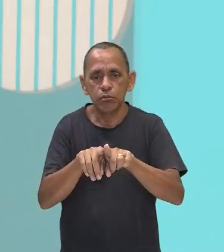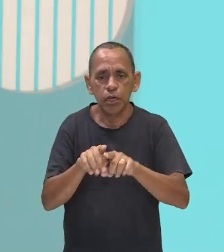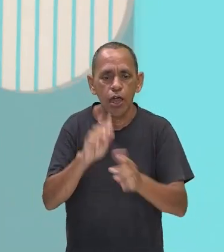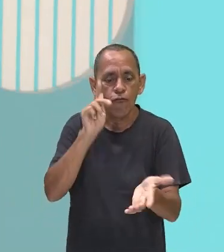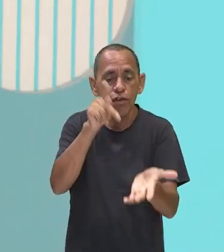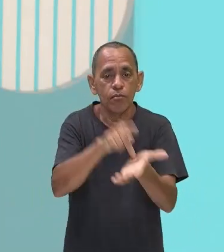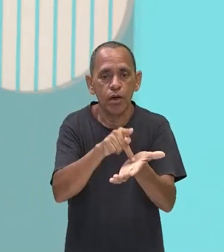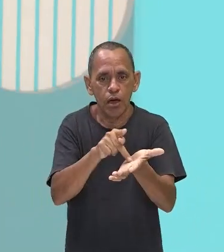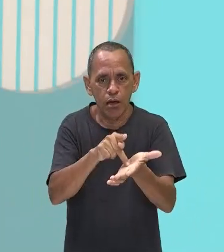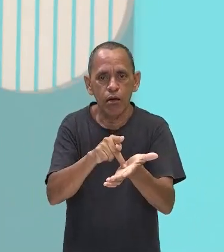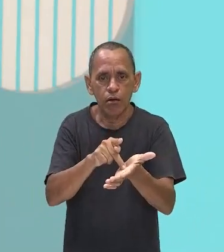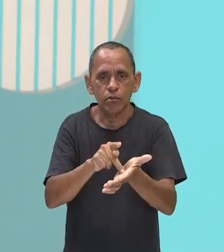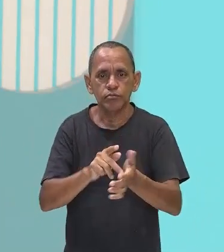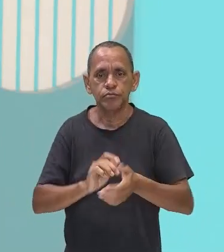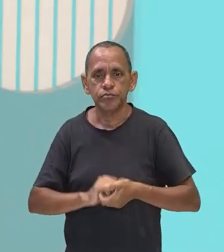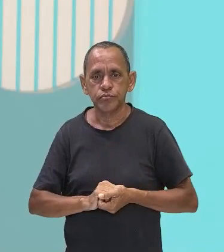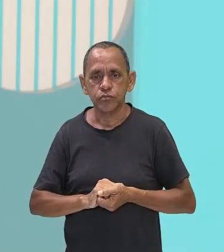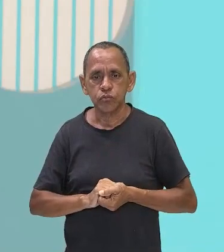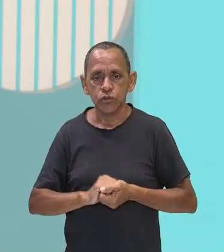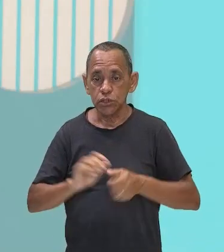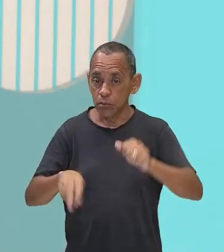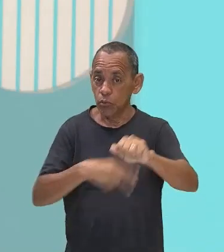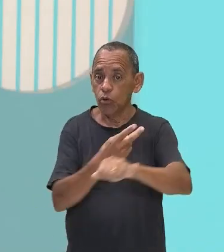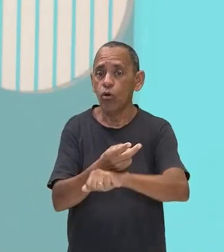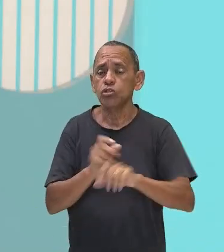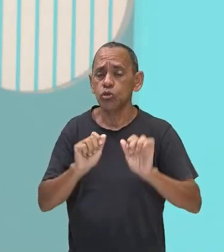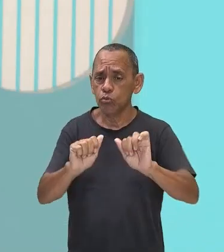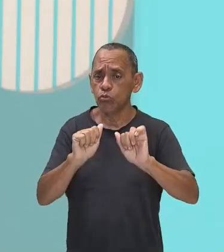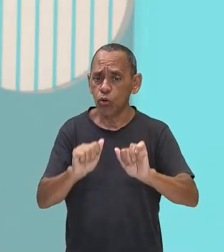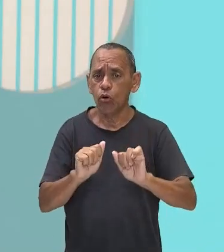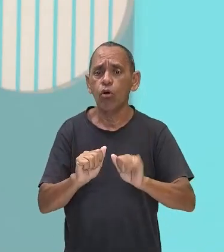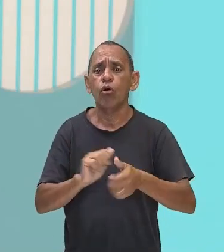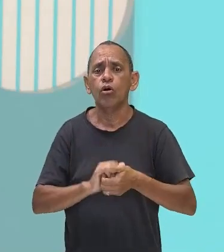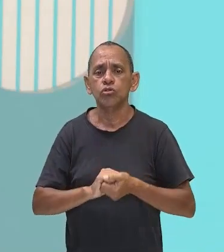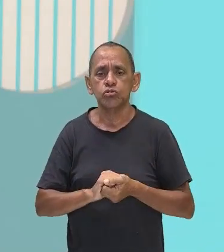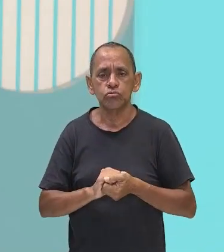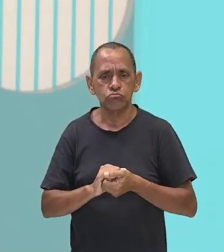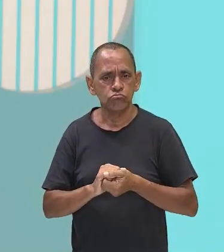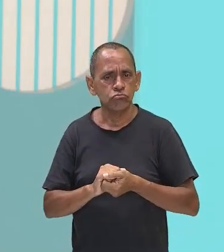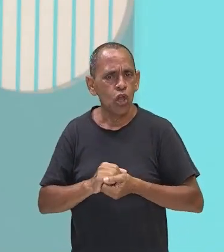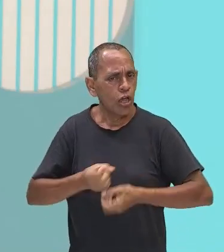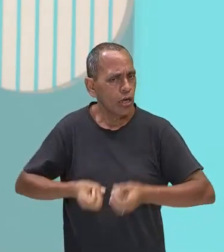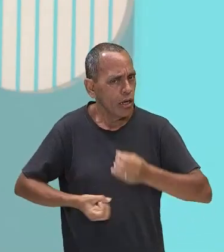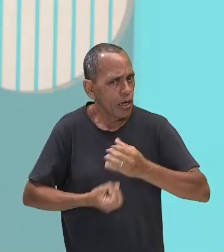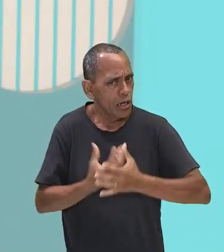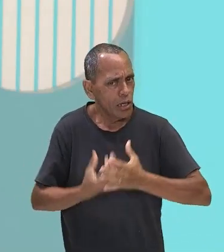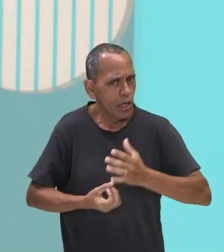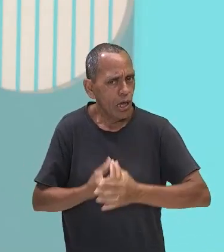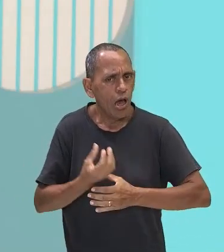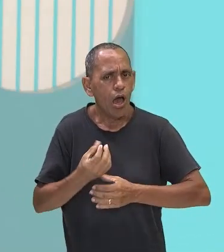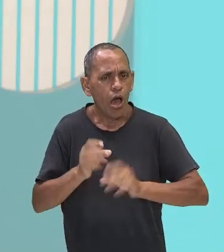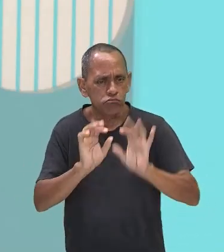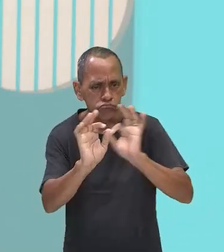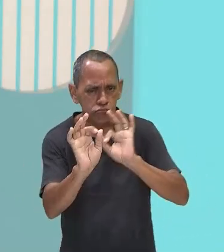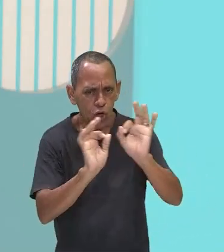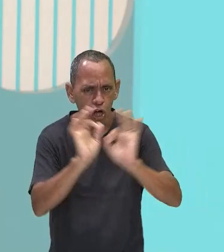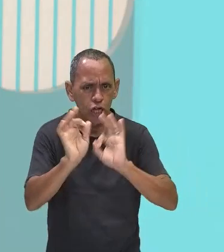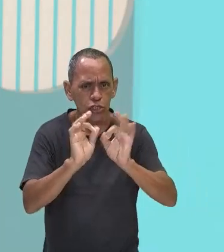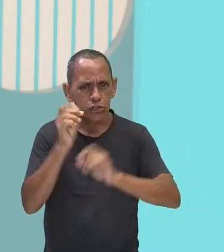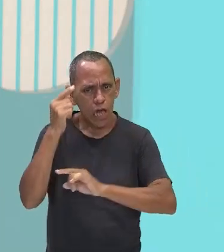Depois eu posso fazer o quê, professora? Para também construir uma introdução. Eu posso conceituar uma ideia, beleza?